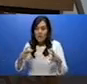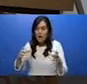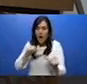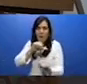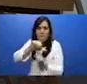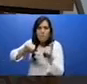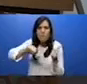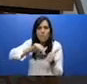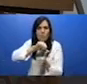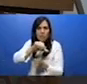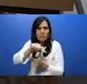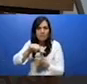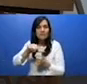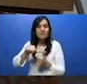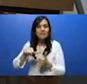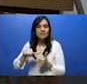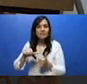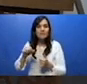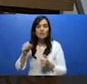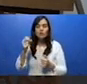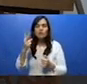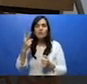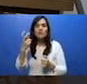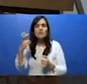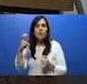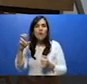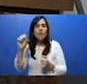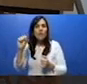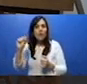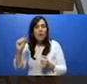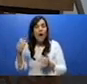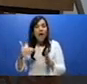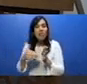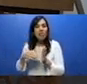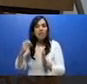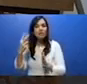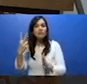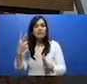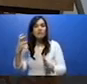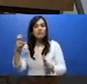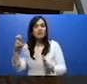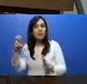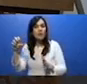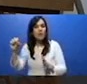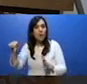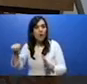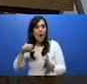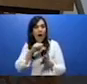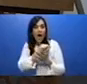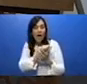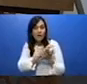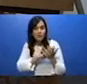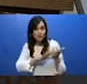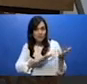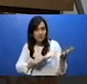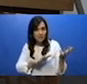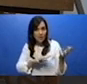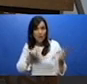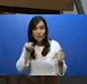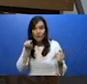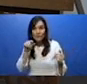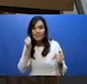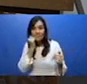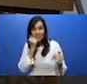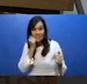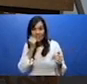ambiente, páginas 258, 259, a atividade, o Você é o Cientista, vai